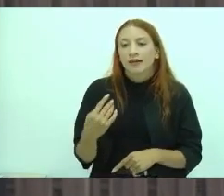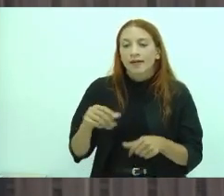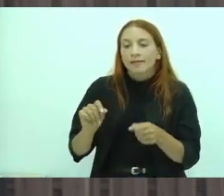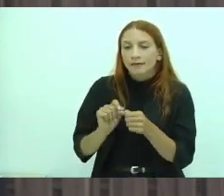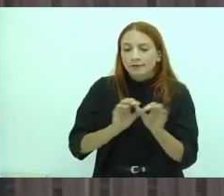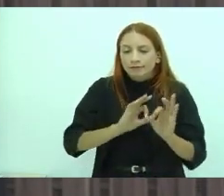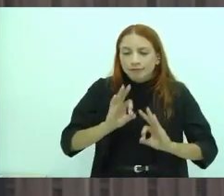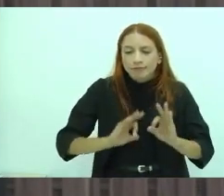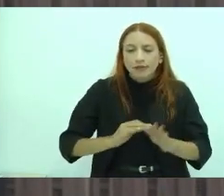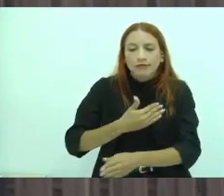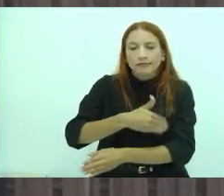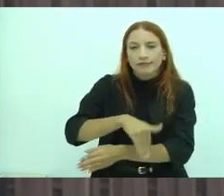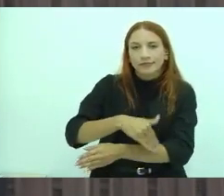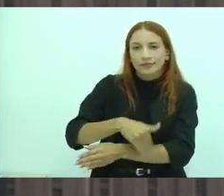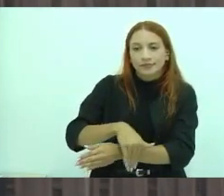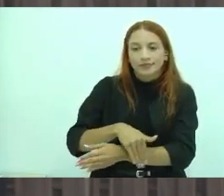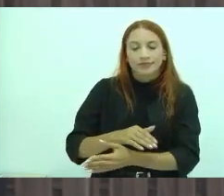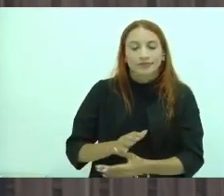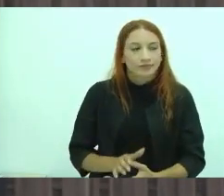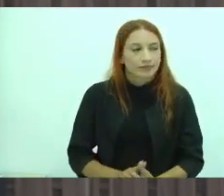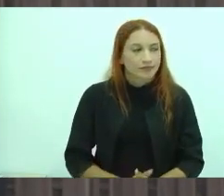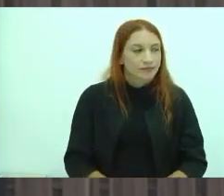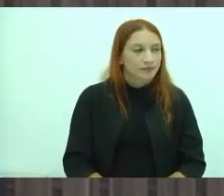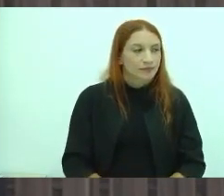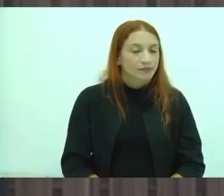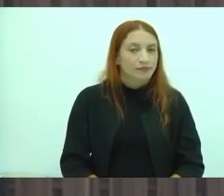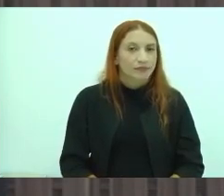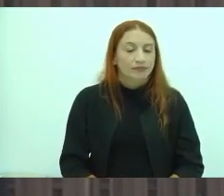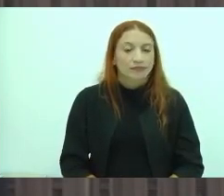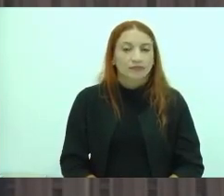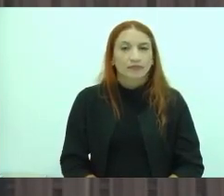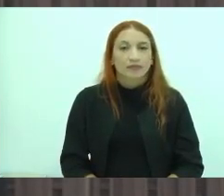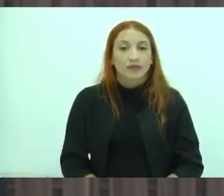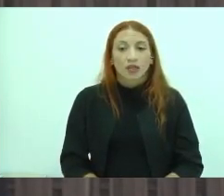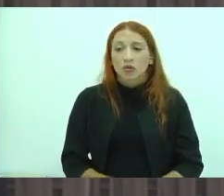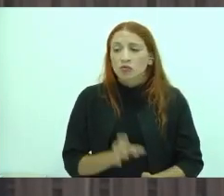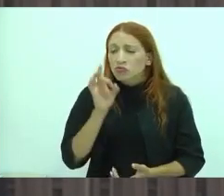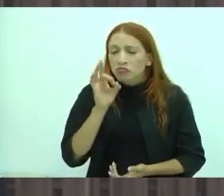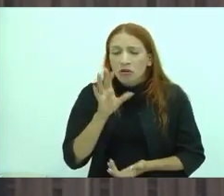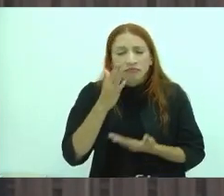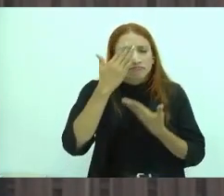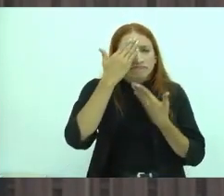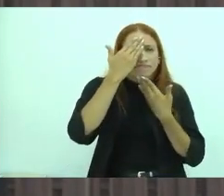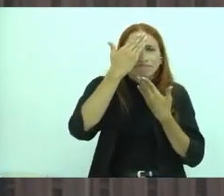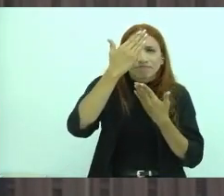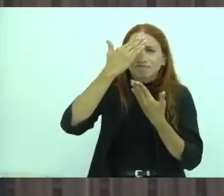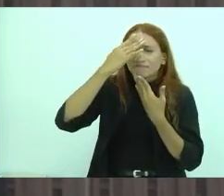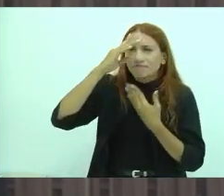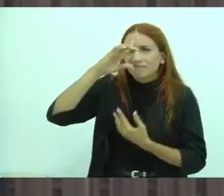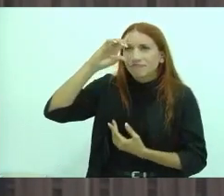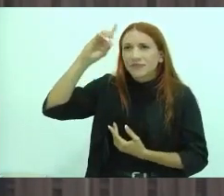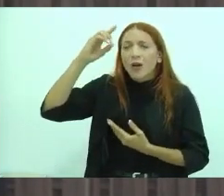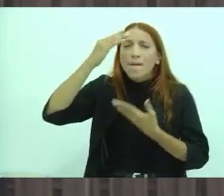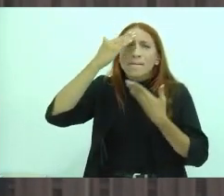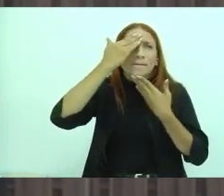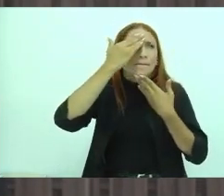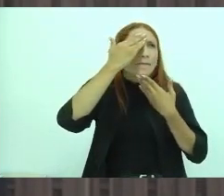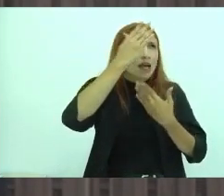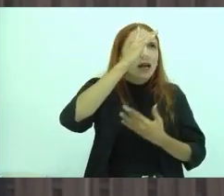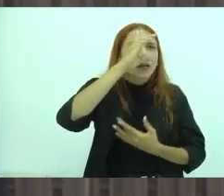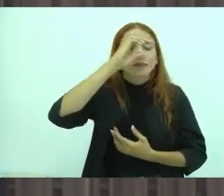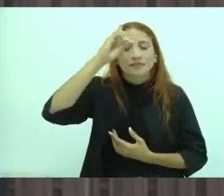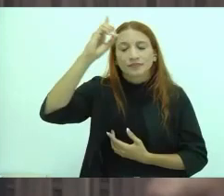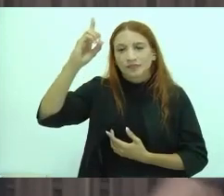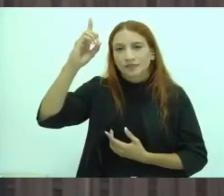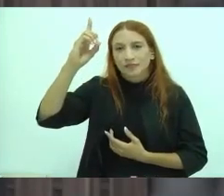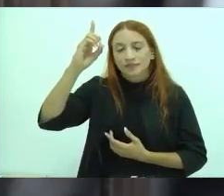seja pavimentada. Então, nesse momento, só tenho que agradecer a Deus. Muito obrigado, meu Deus.